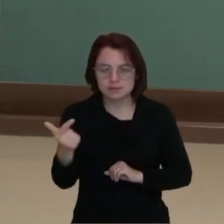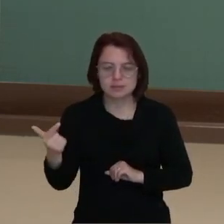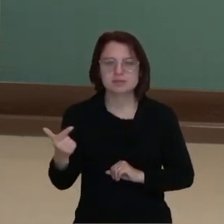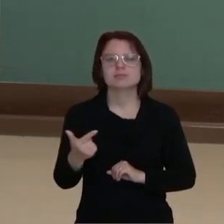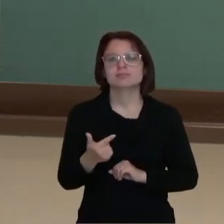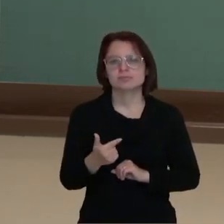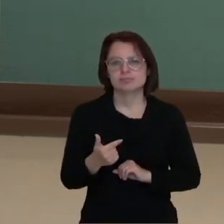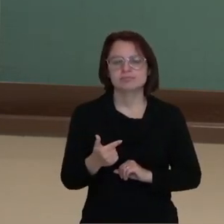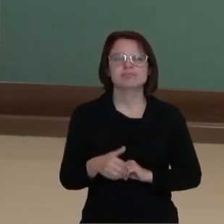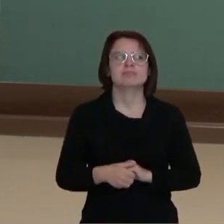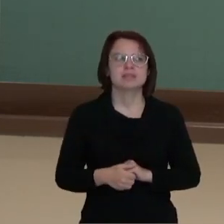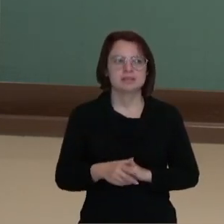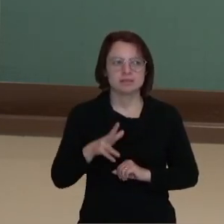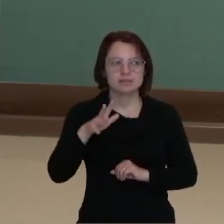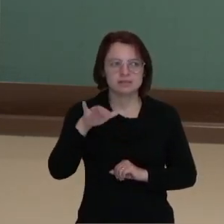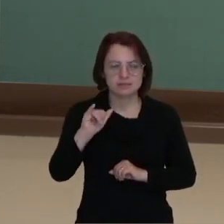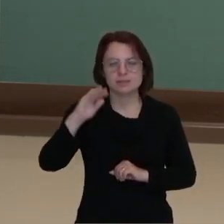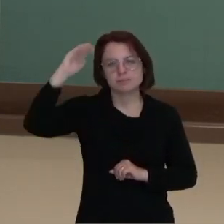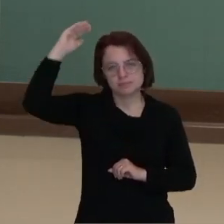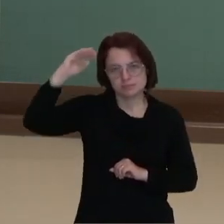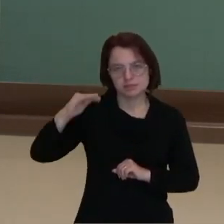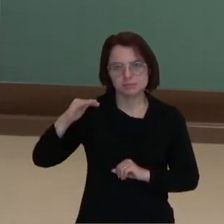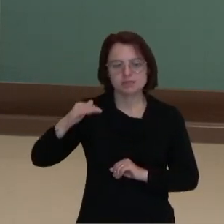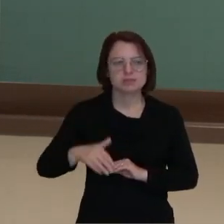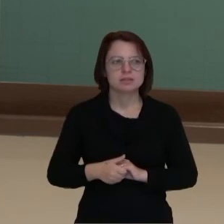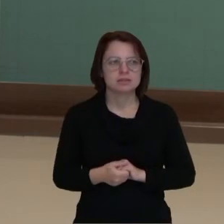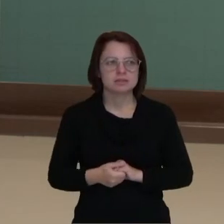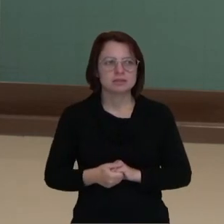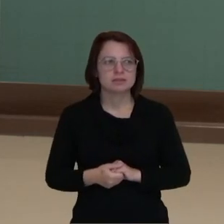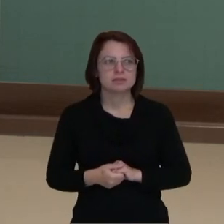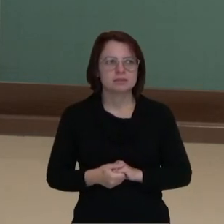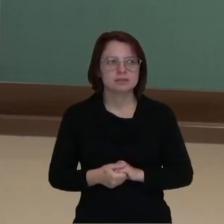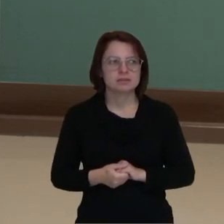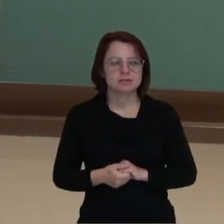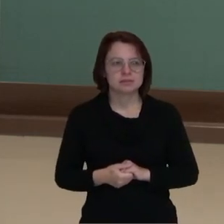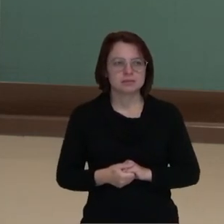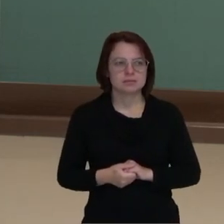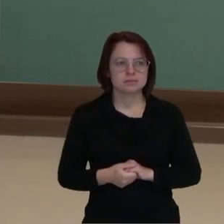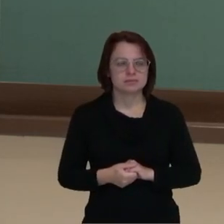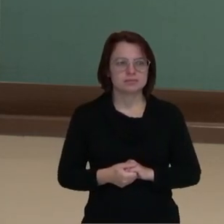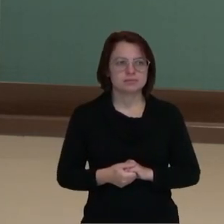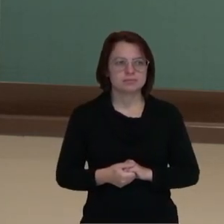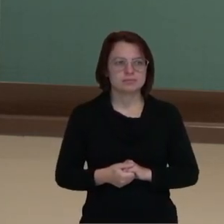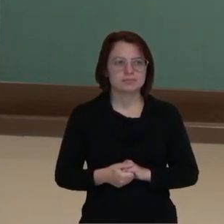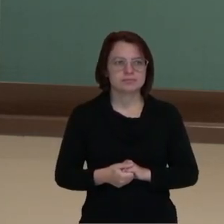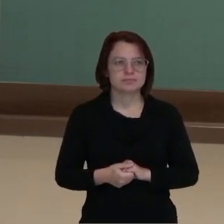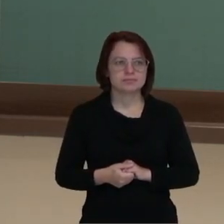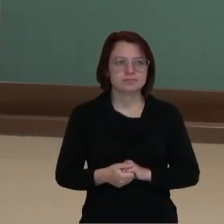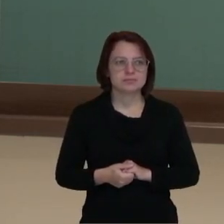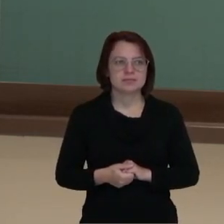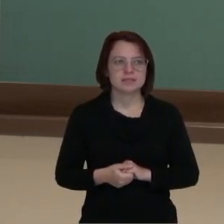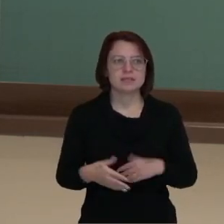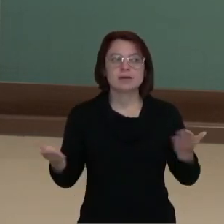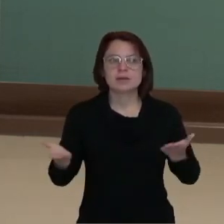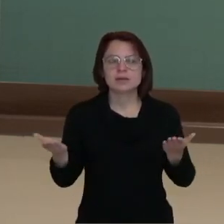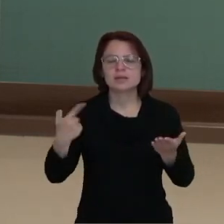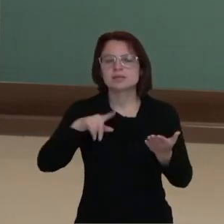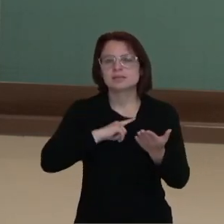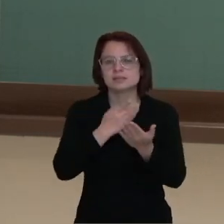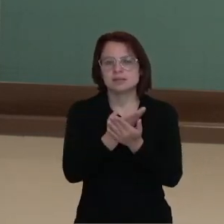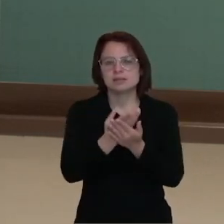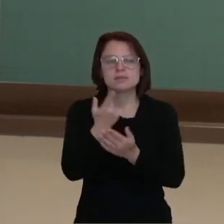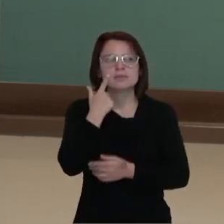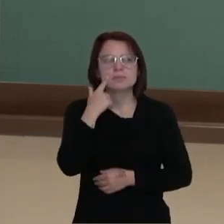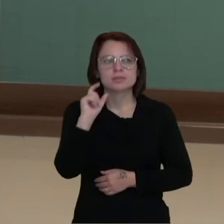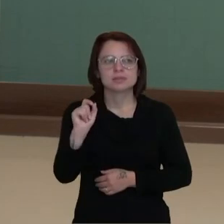então a tendência é ser mais baixinha. Então, existe a variação do meio, né? Então, olha, nessa aula o que a gente